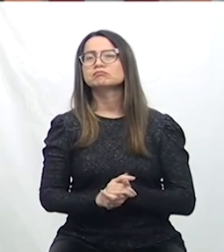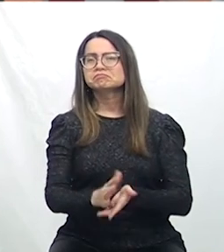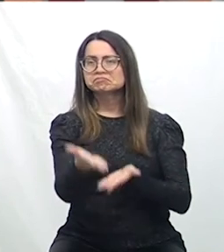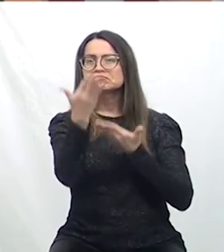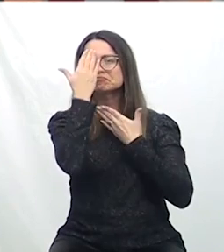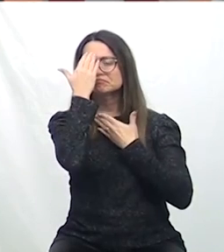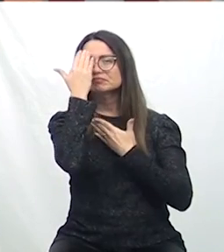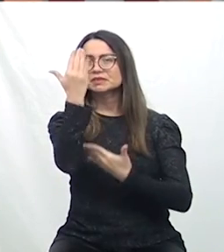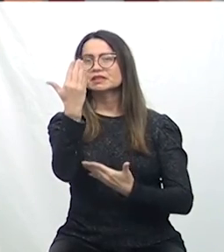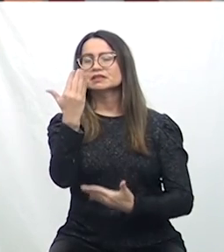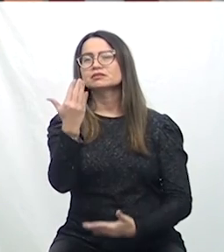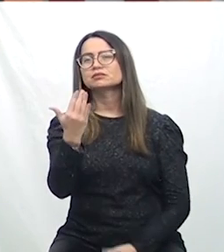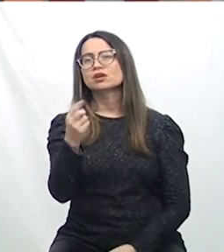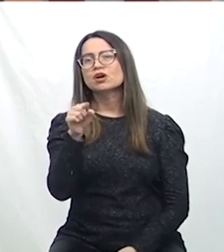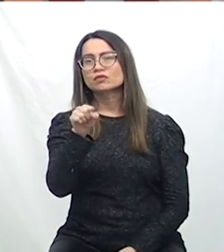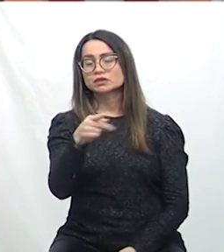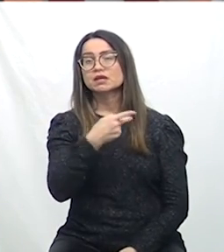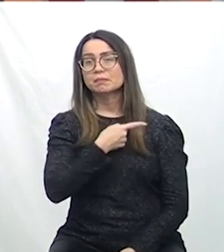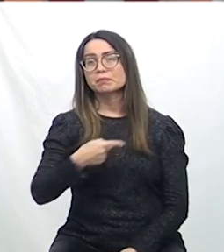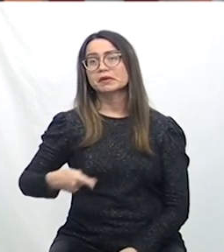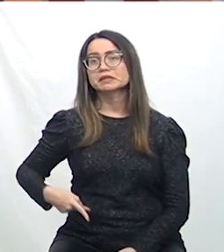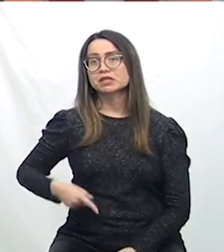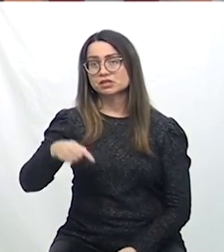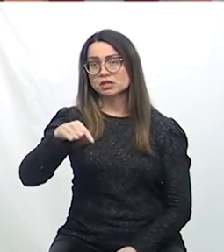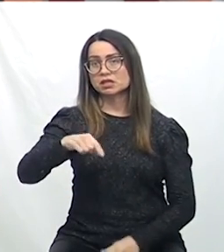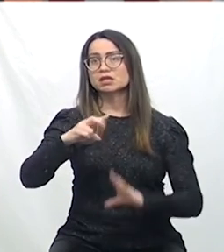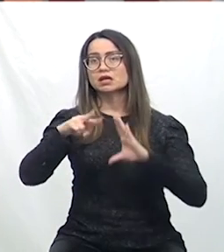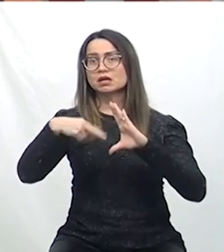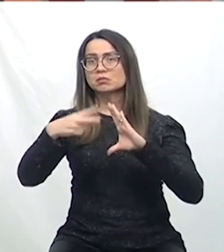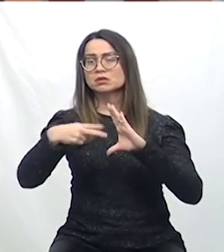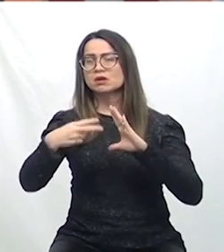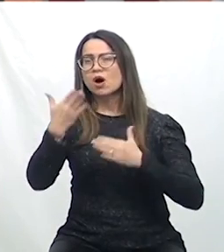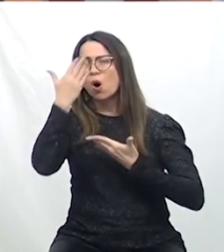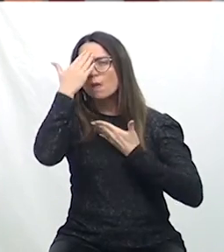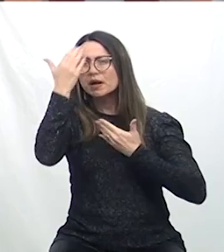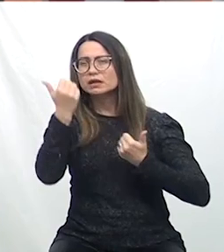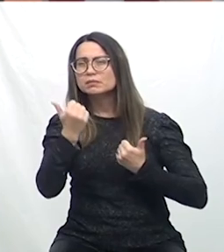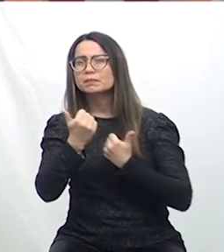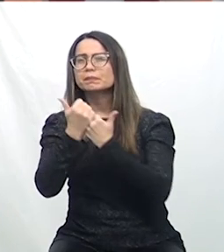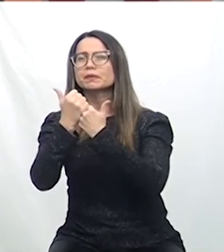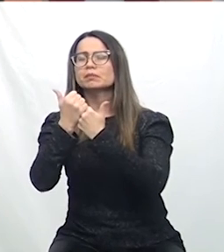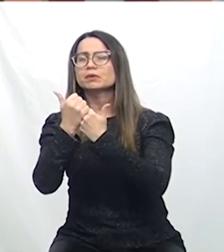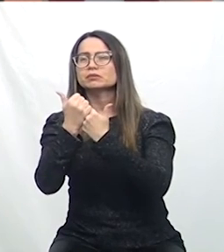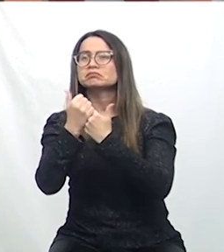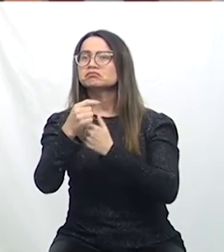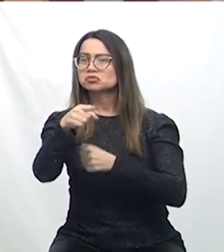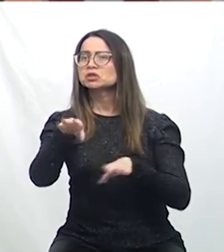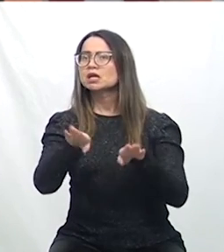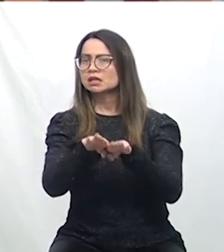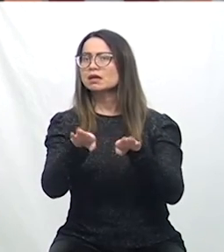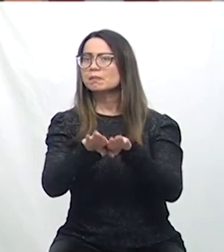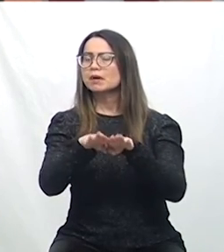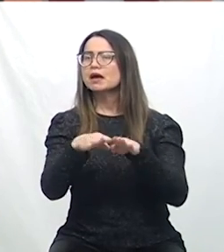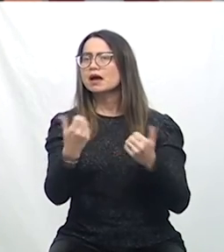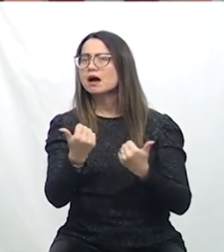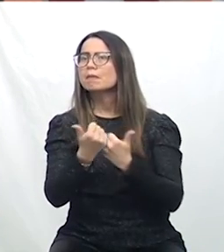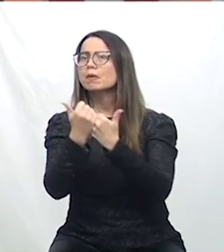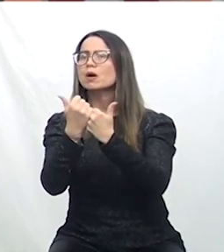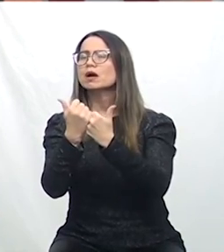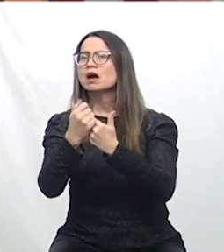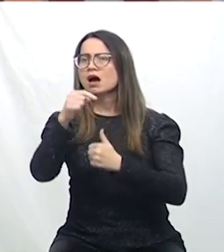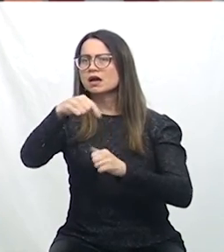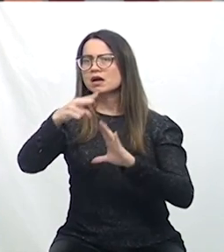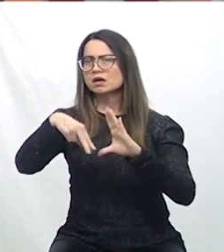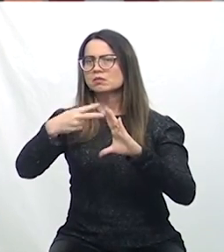obrigado. A senhora que representa essa casa aqui, muito obrigado pelo apoio, que também é uma bandeira da senhora. Aliás, é uma bandeira desta casa.